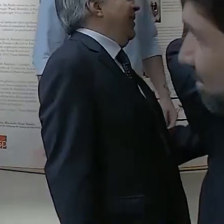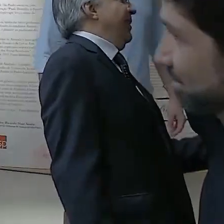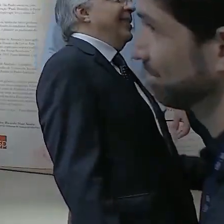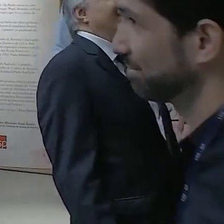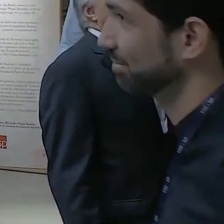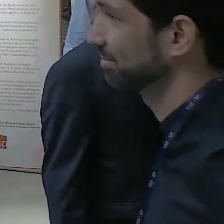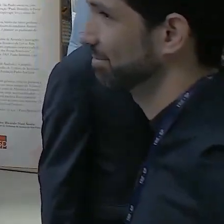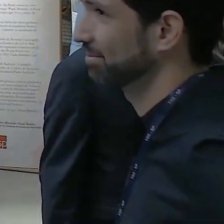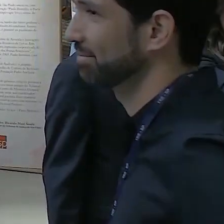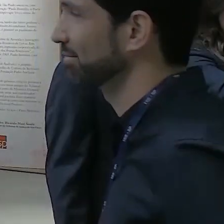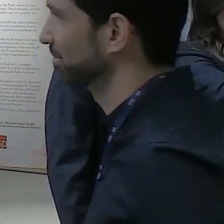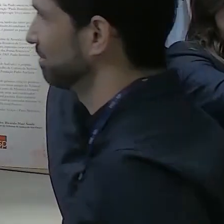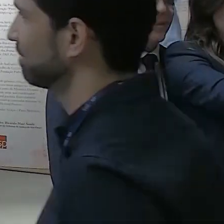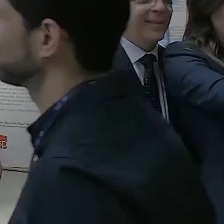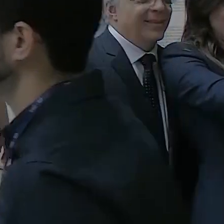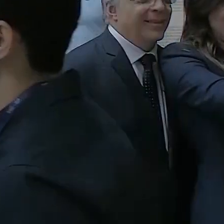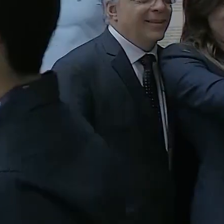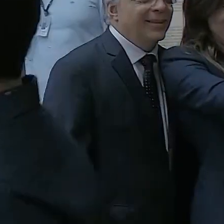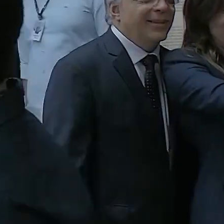Aí você vai